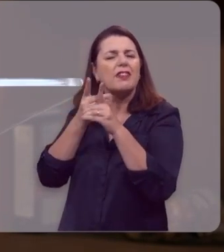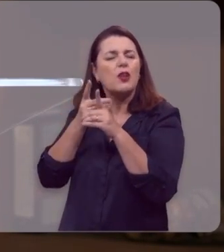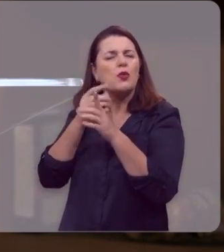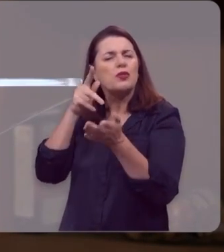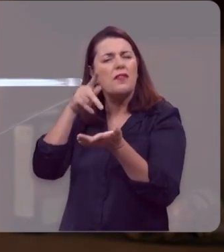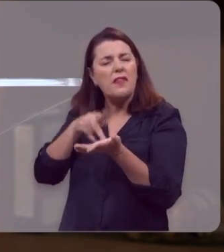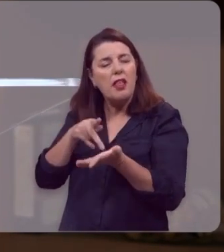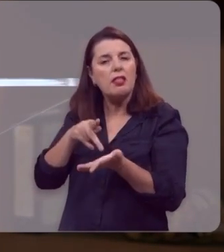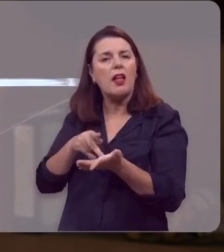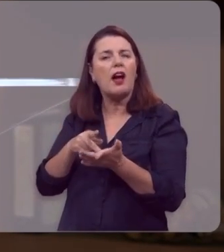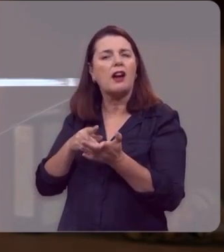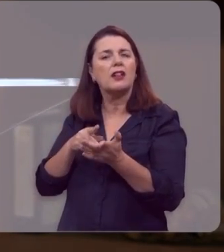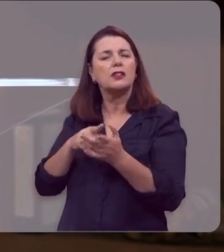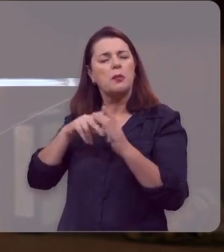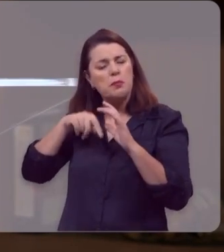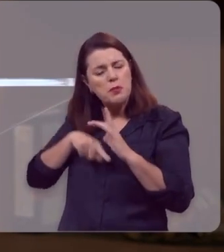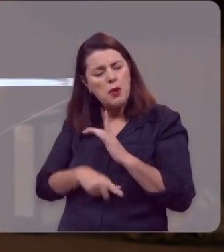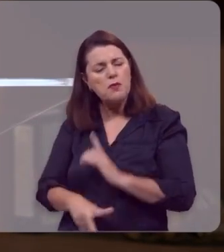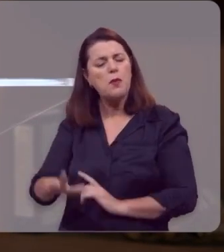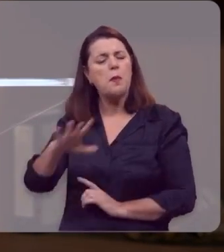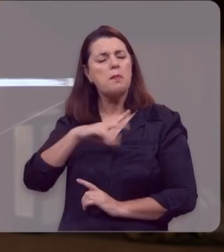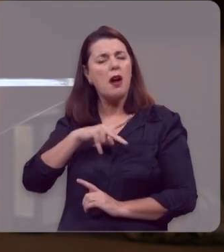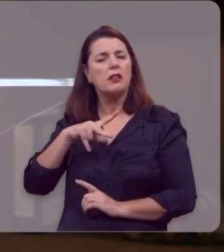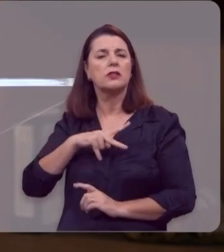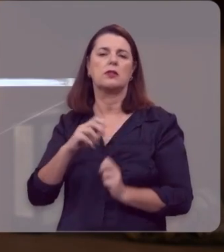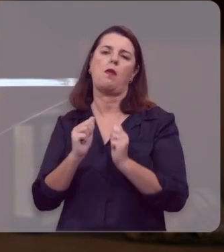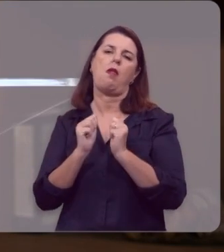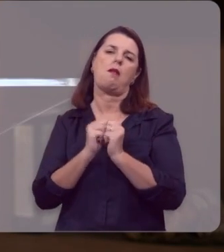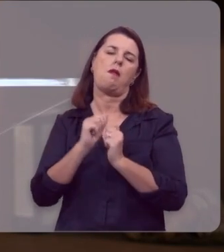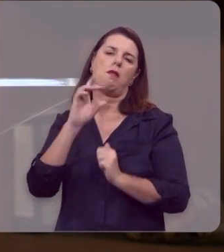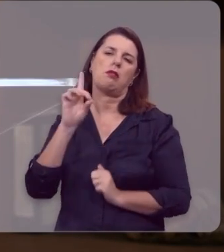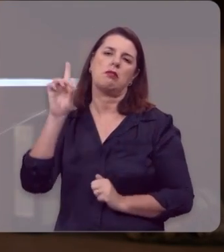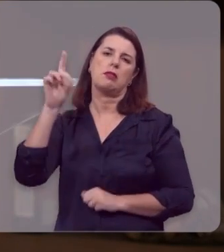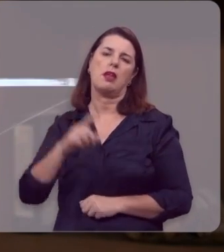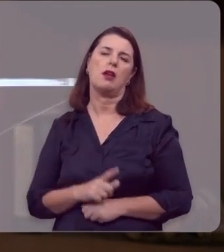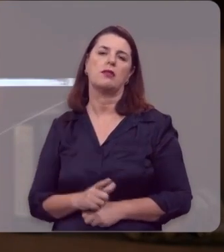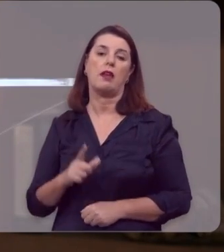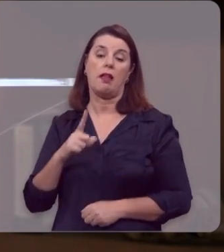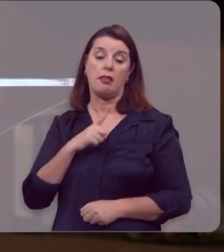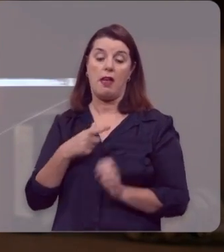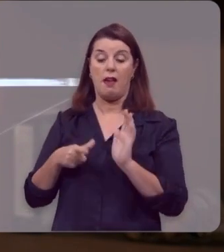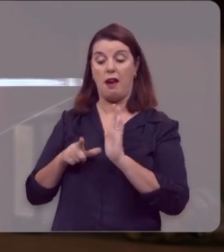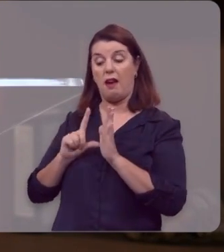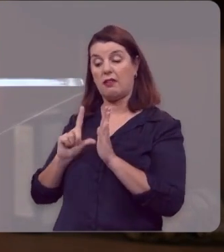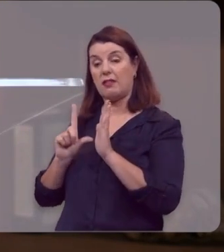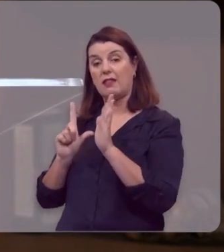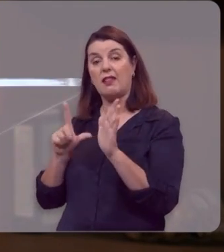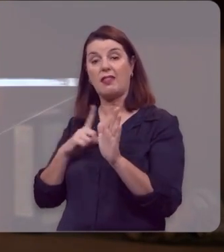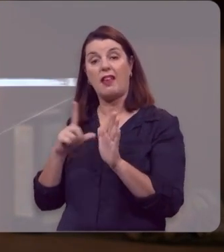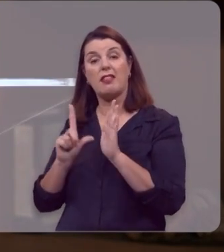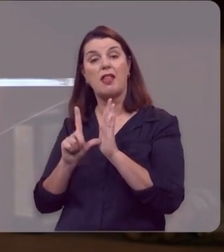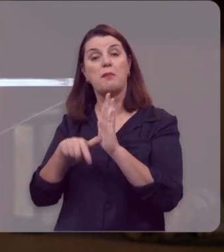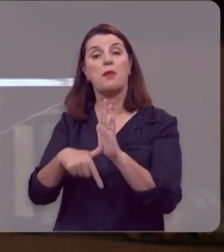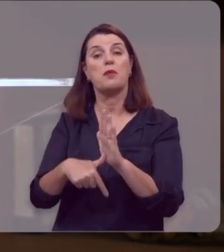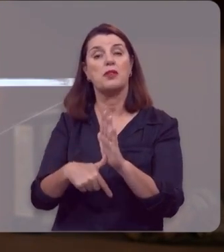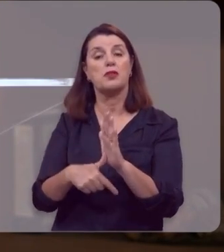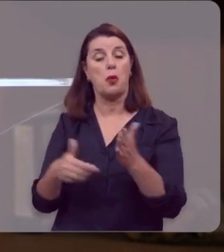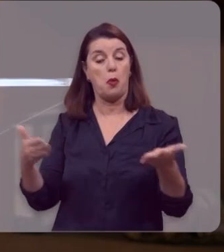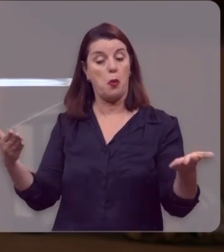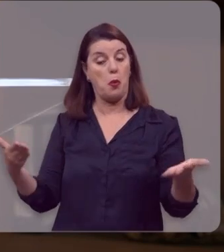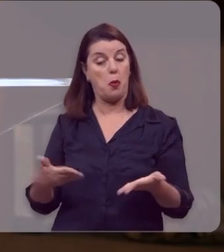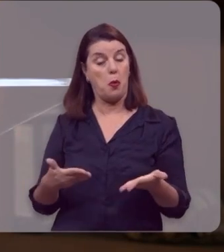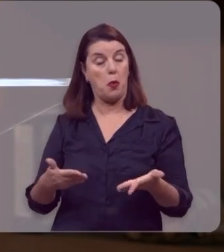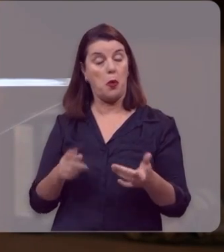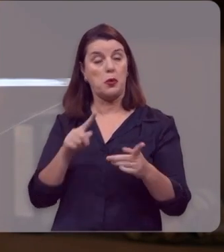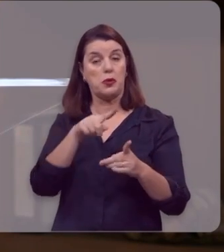real, profundo e pessoal com Deus, que tem um antes e tem um depois. E hoje pode ser